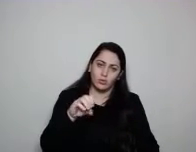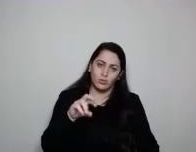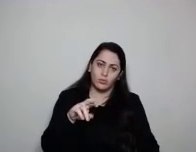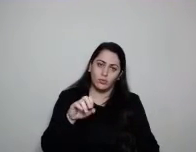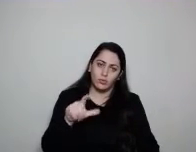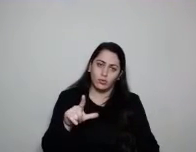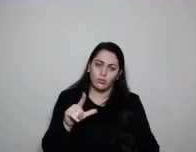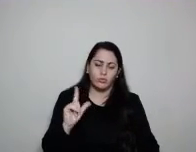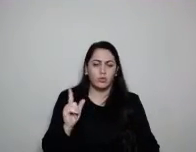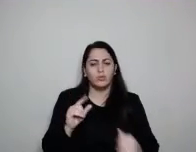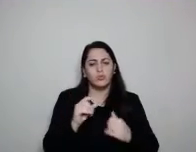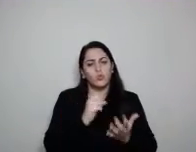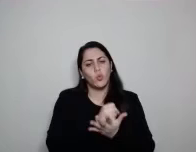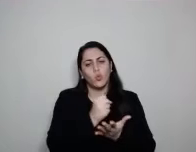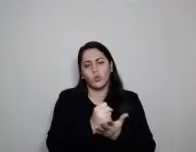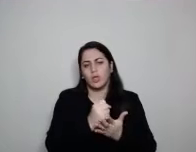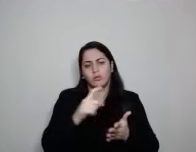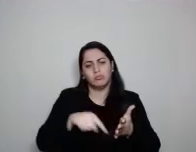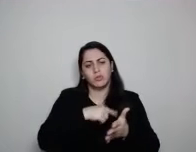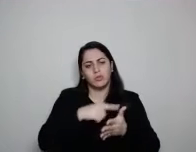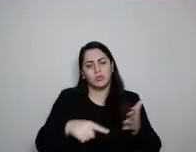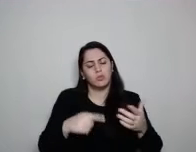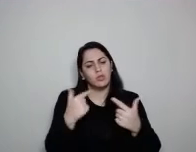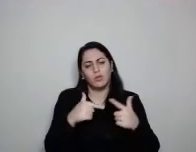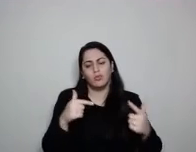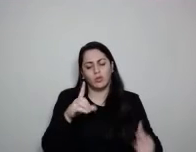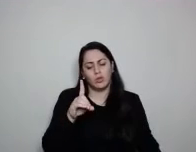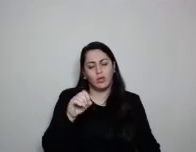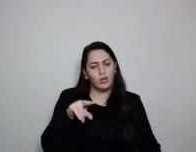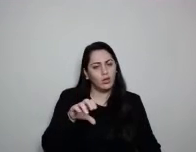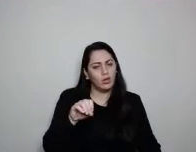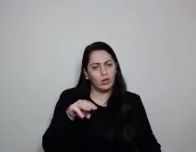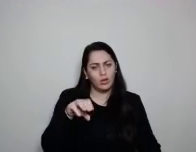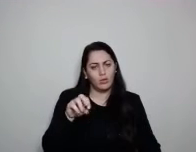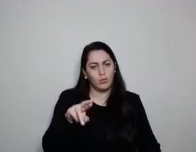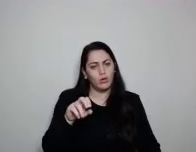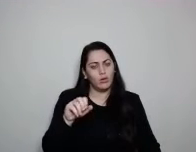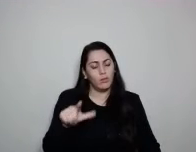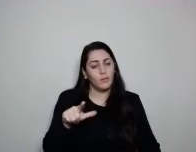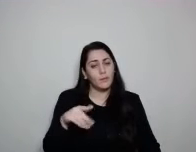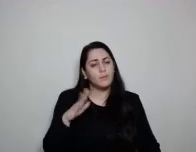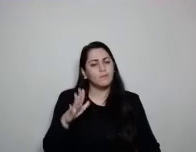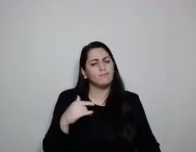geraria automaticamente um dano moral. Mas me causa